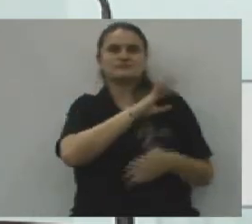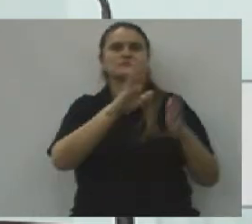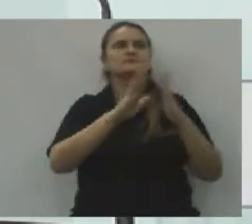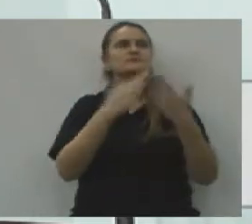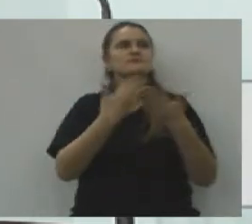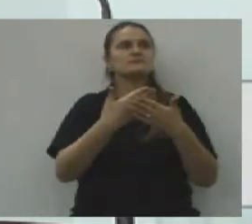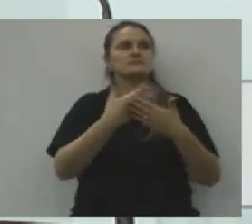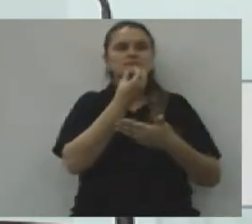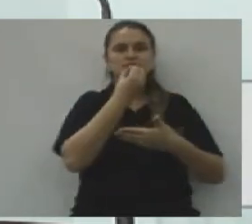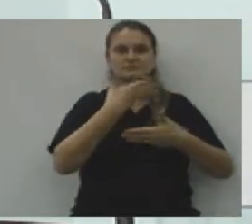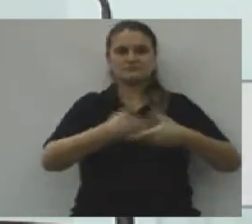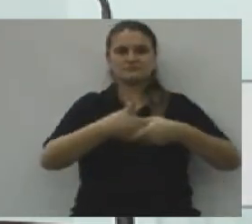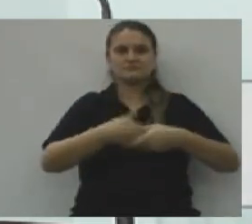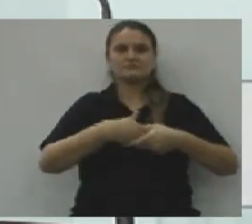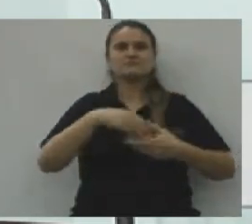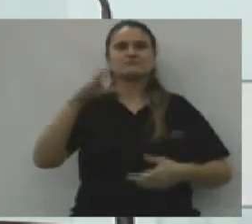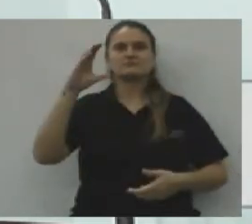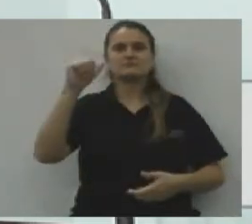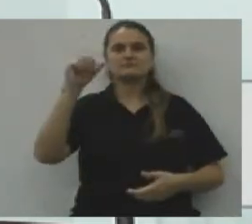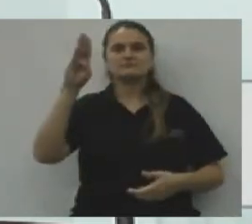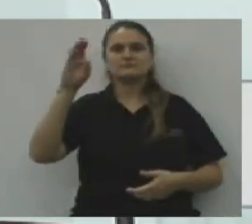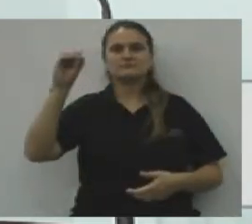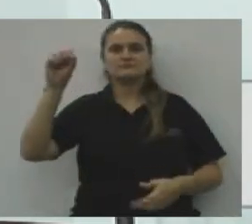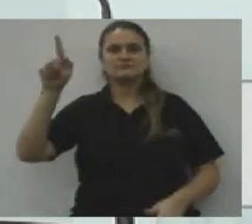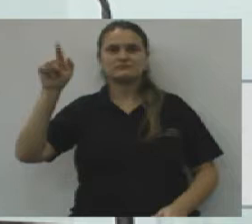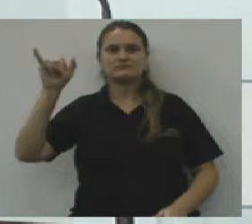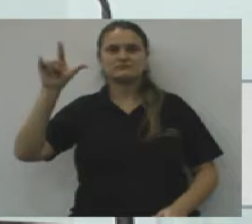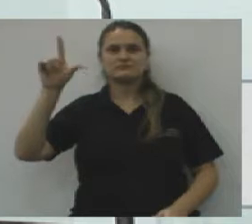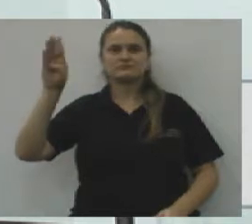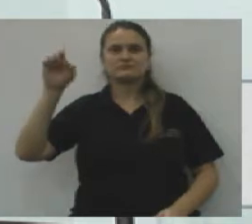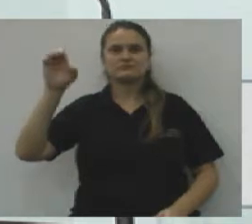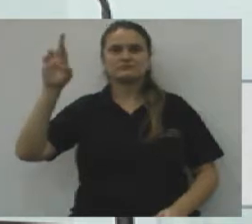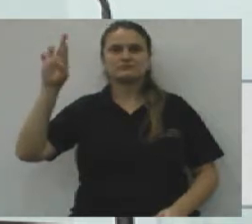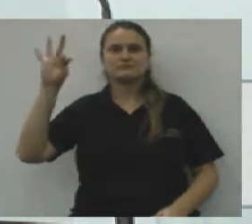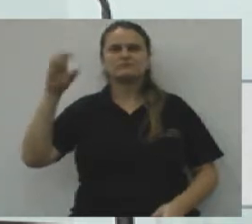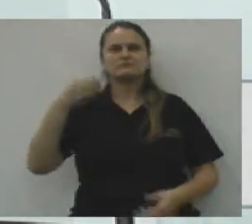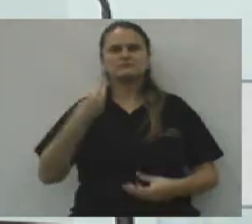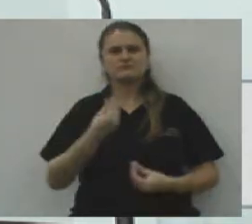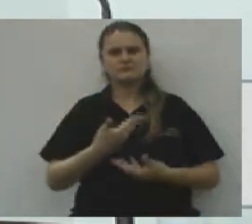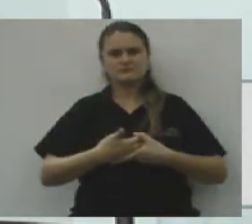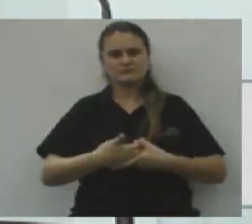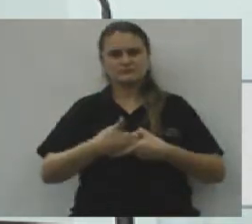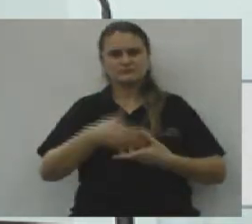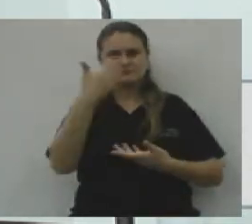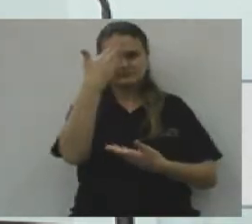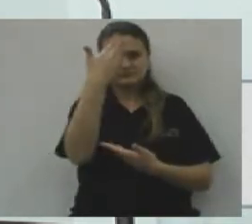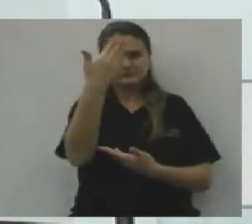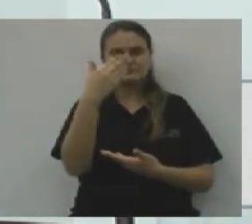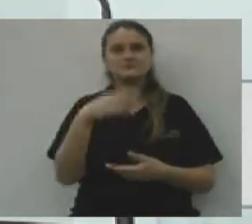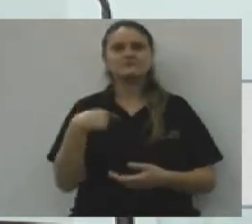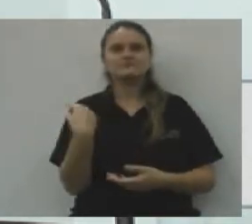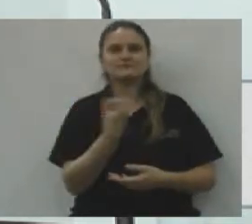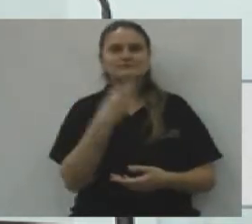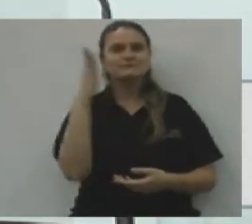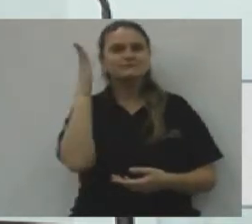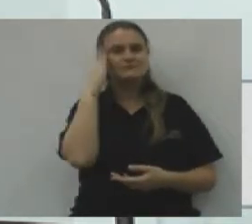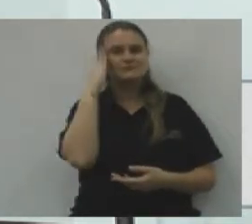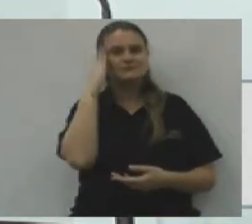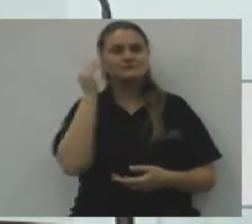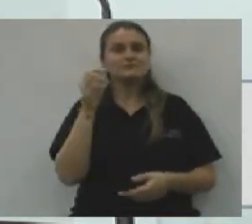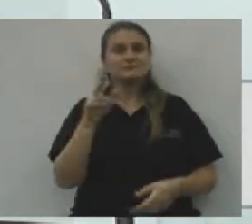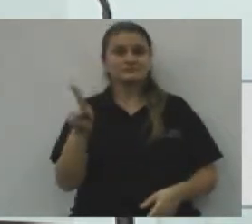que faz, né? O Gilberto com sua equipe, que se faz presente na noite de hoje, nosso muito obrigado. Mas sabemos que quando